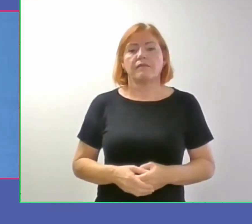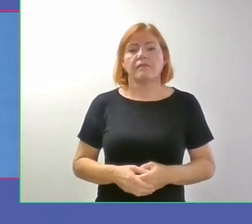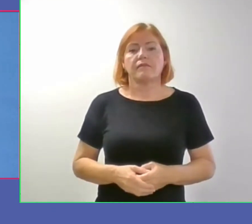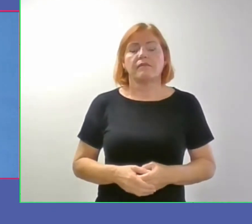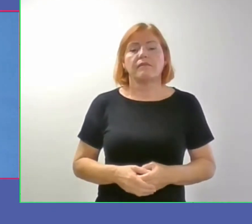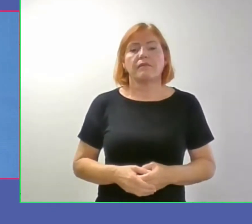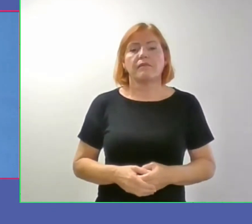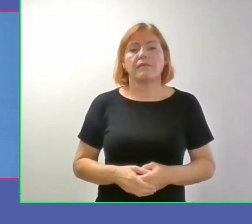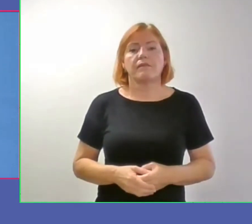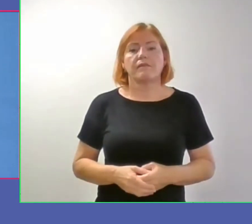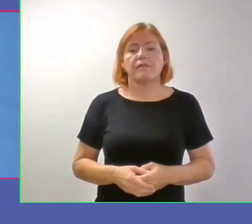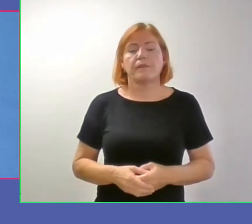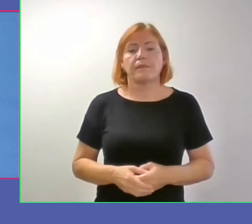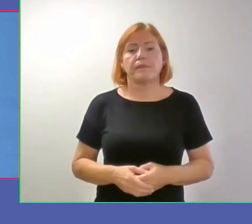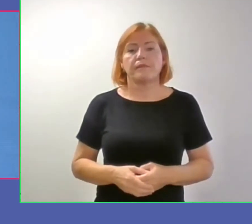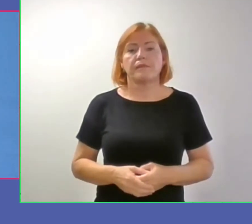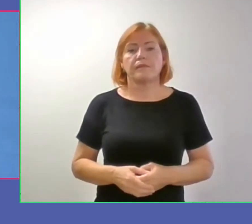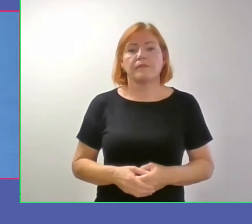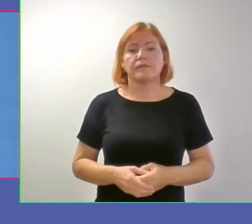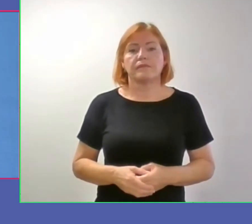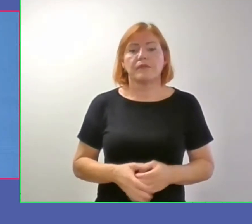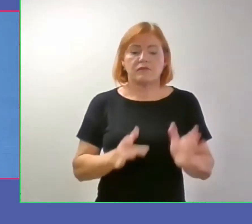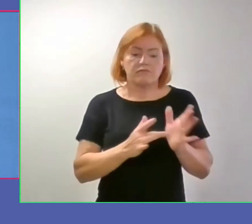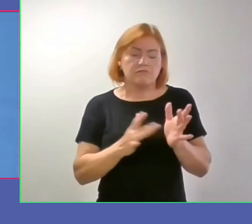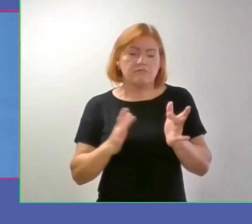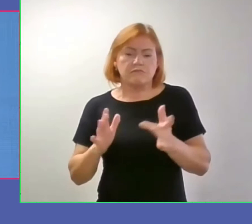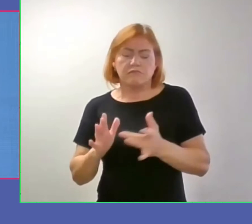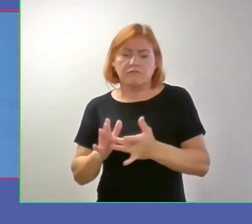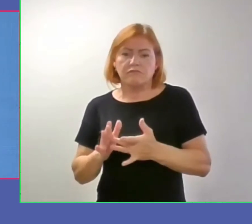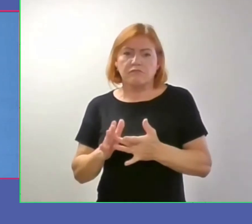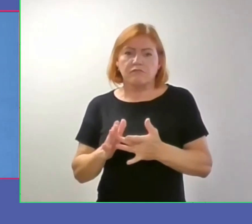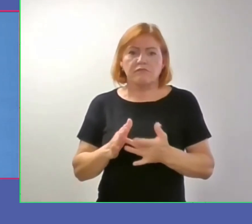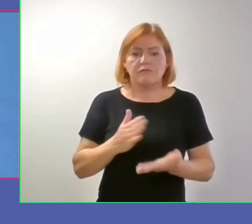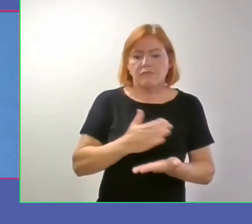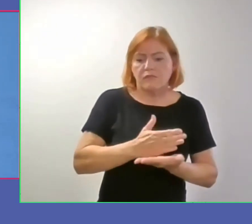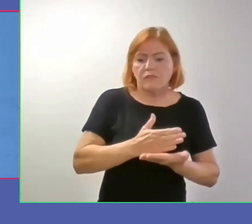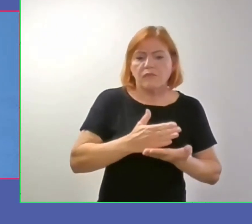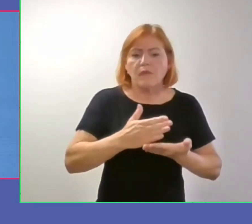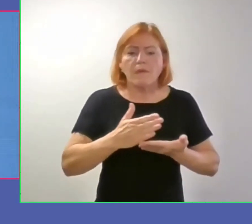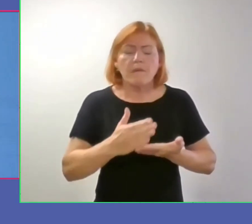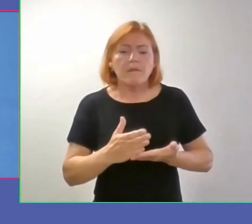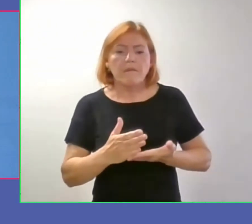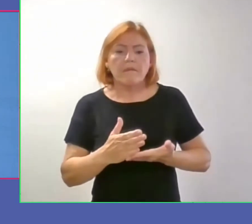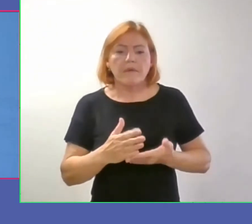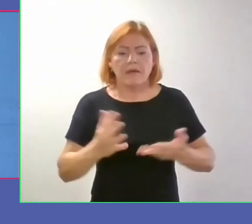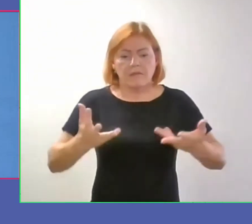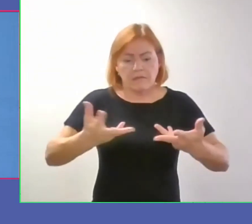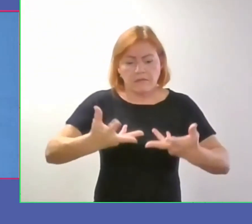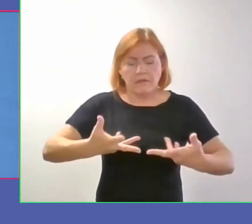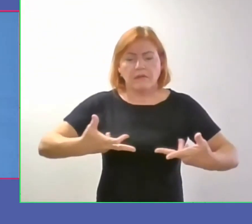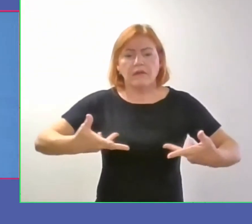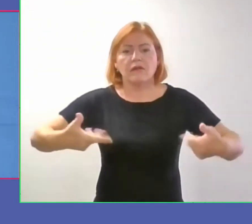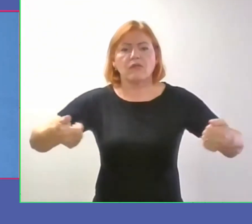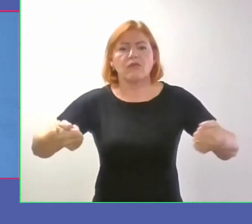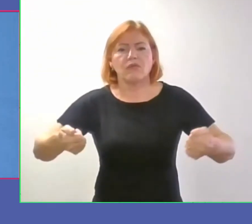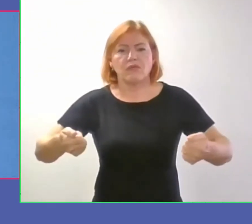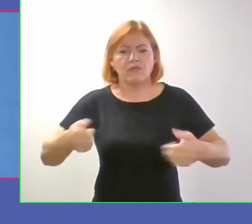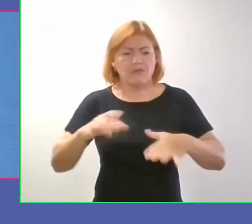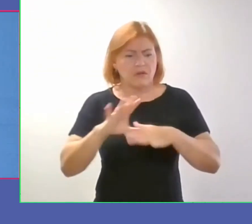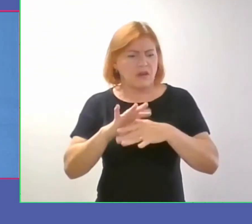a curar todas as enfermidades, expulsar os demônios e também curar